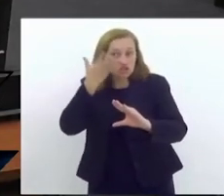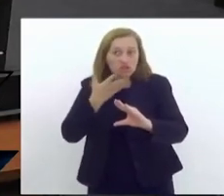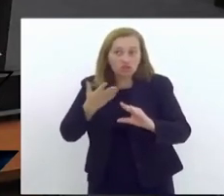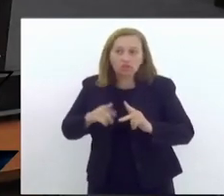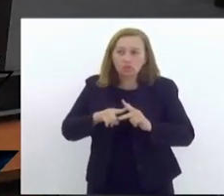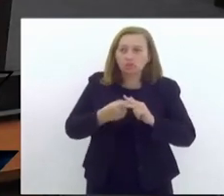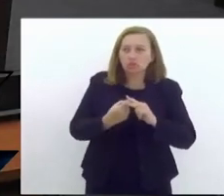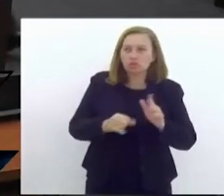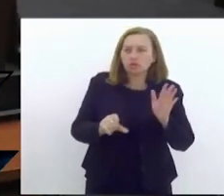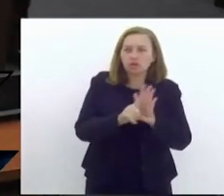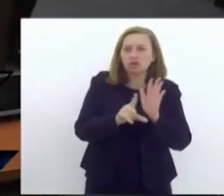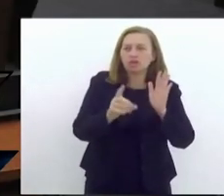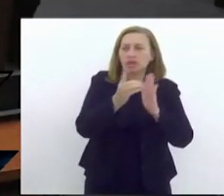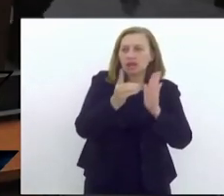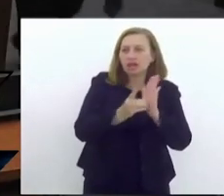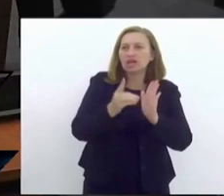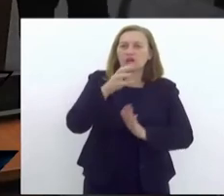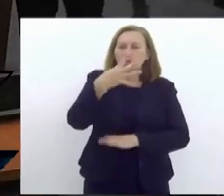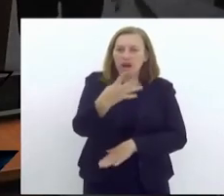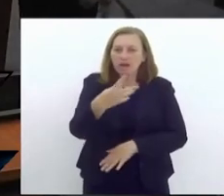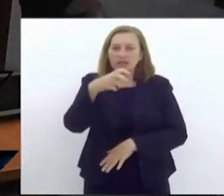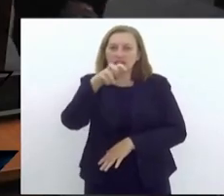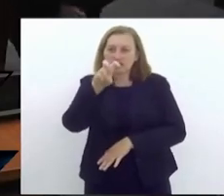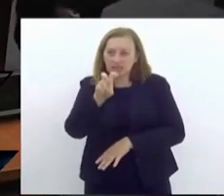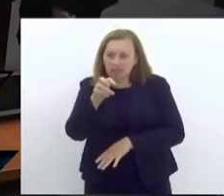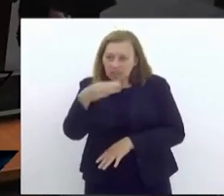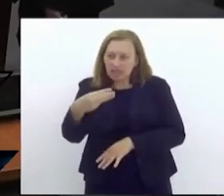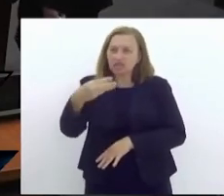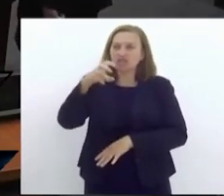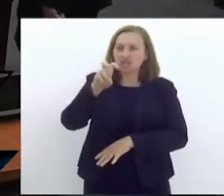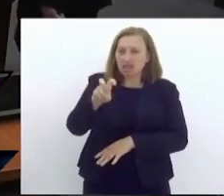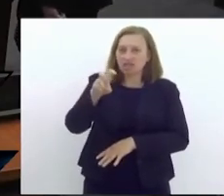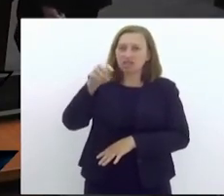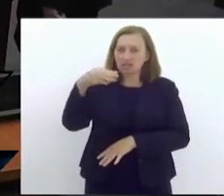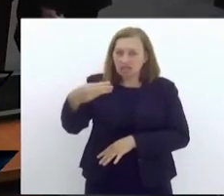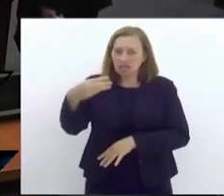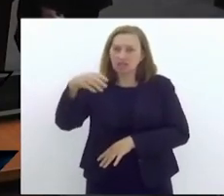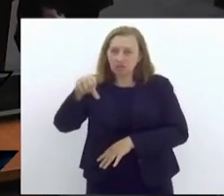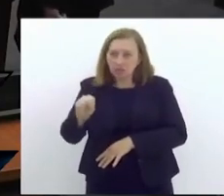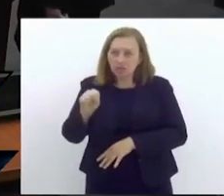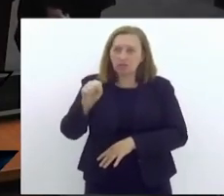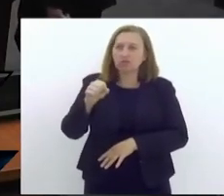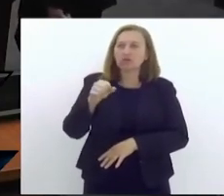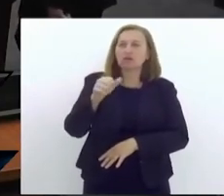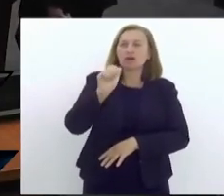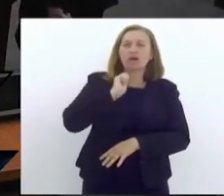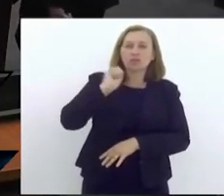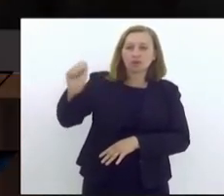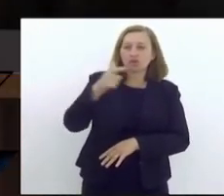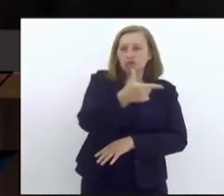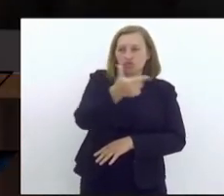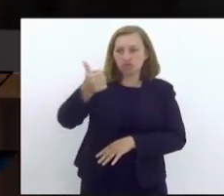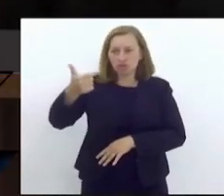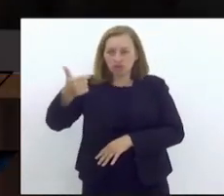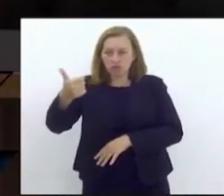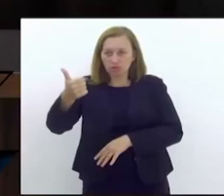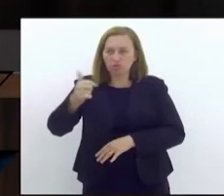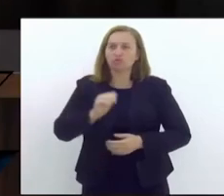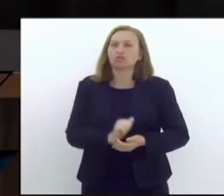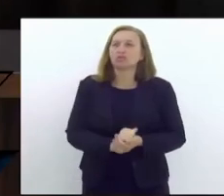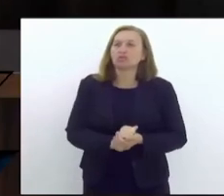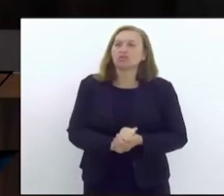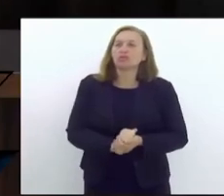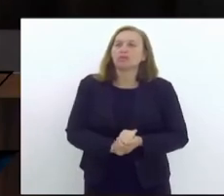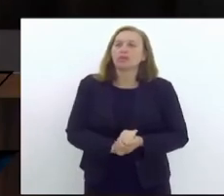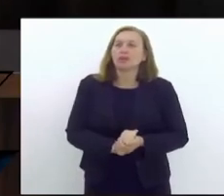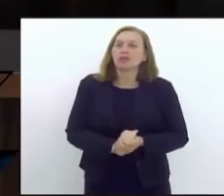do Decreto 43 538 de 3 de abril de 2012 que institui o Regimento o